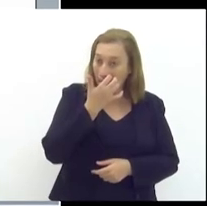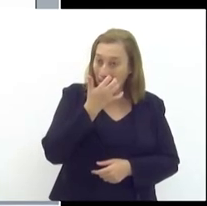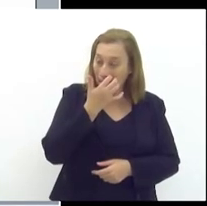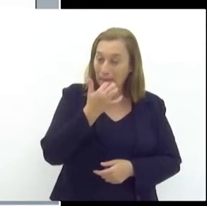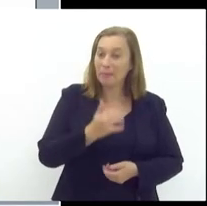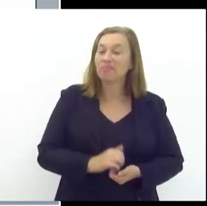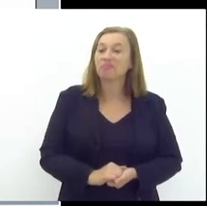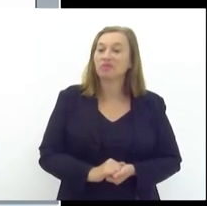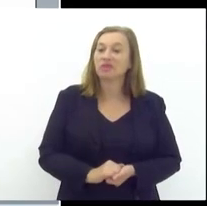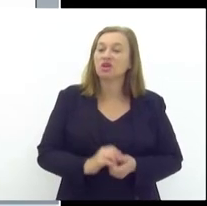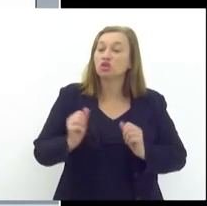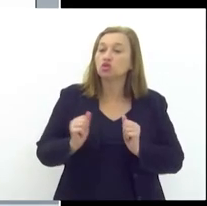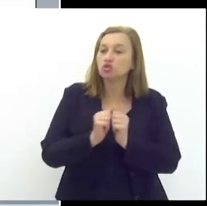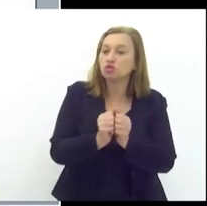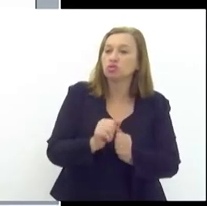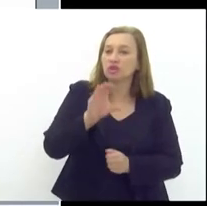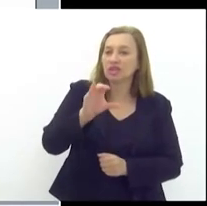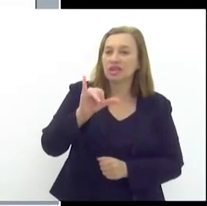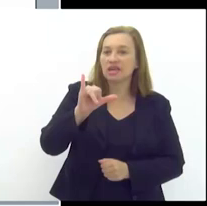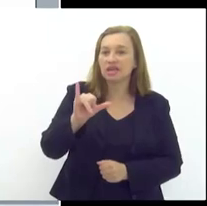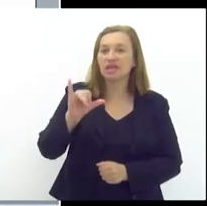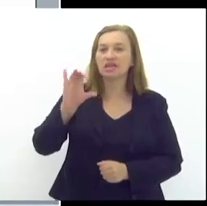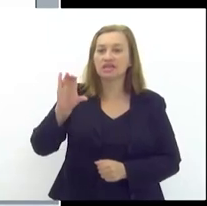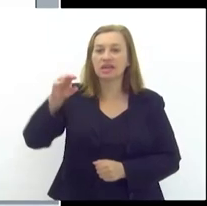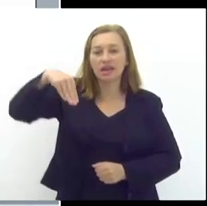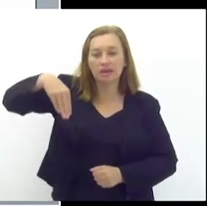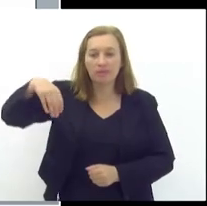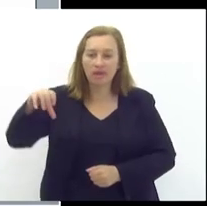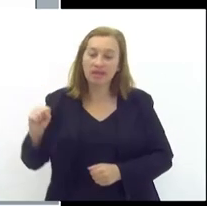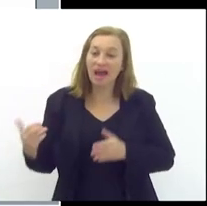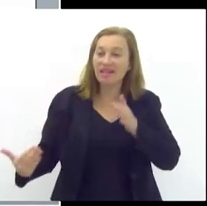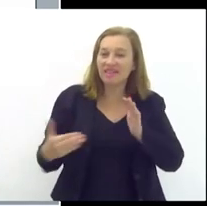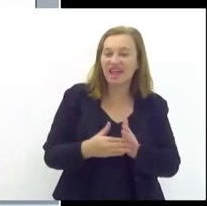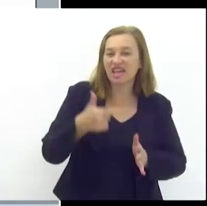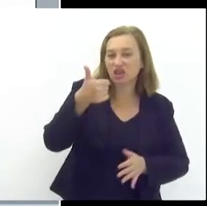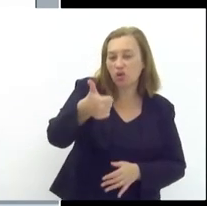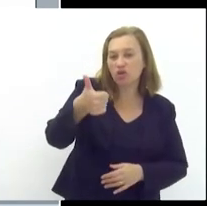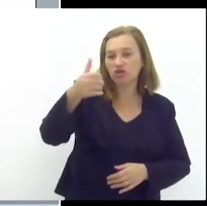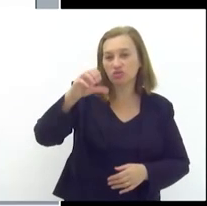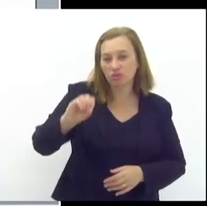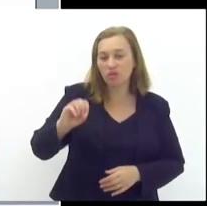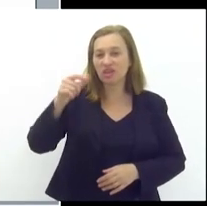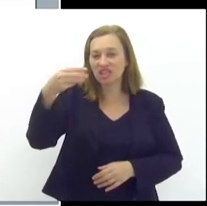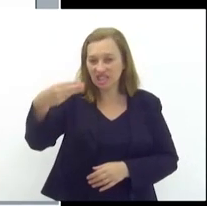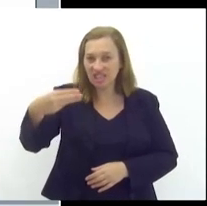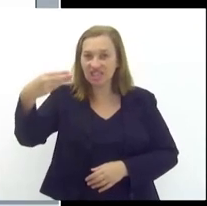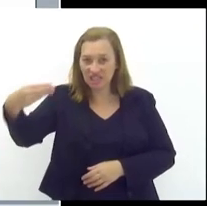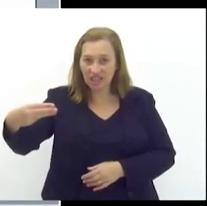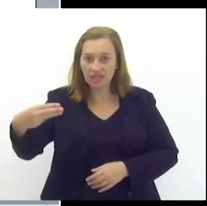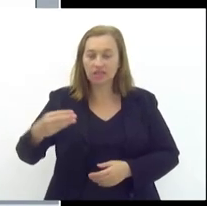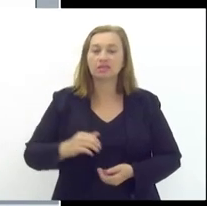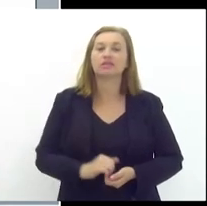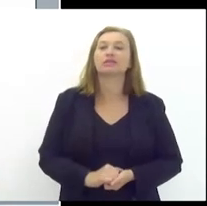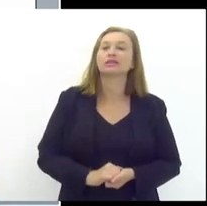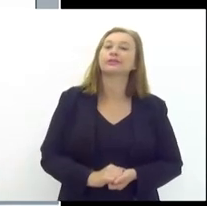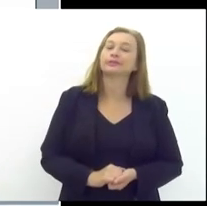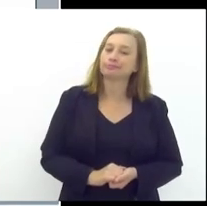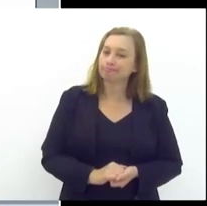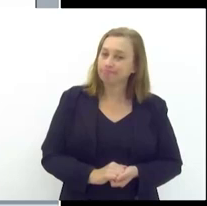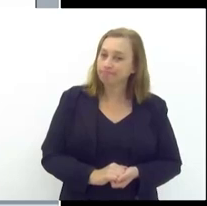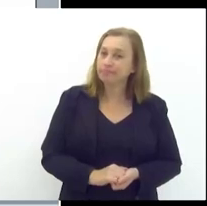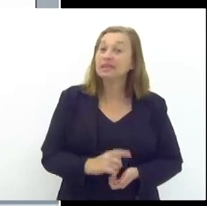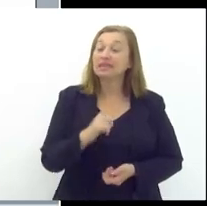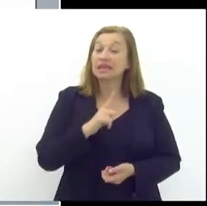junto com esse MS até 2033 por veia de consequência